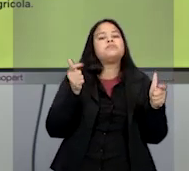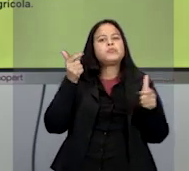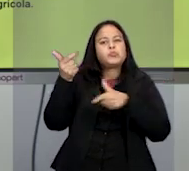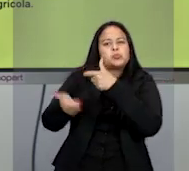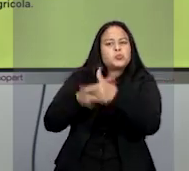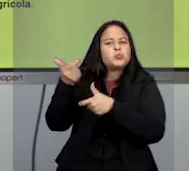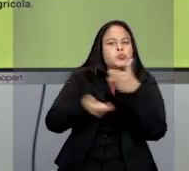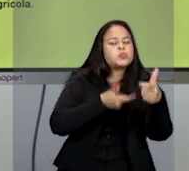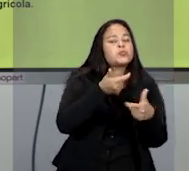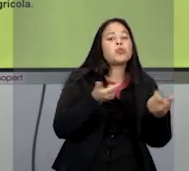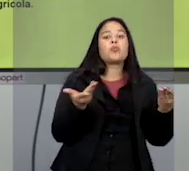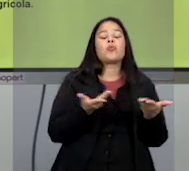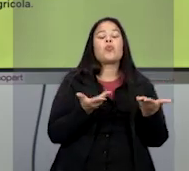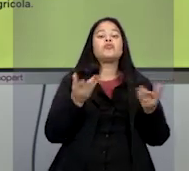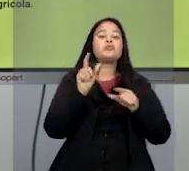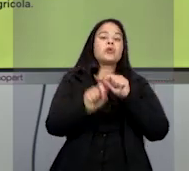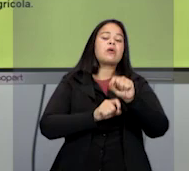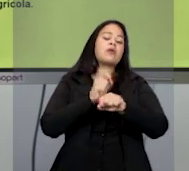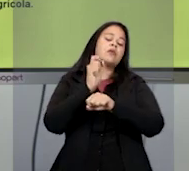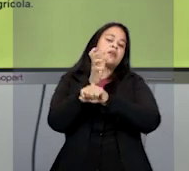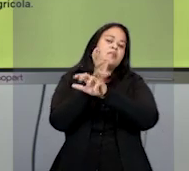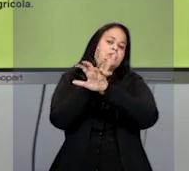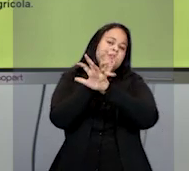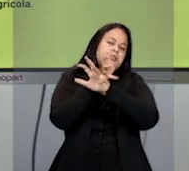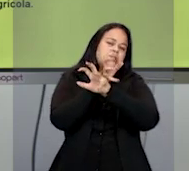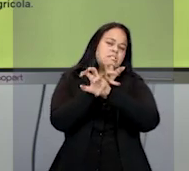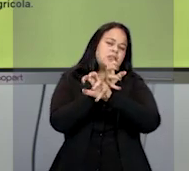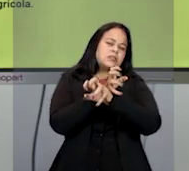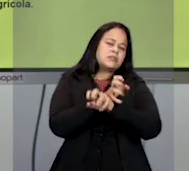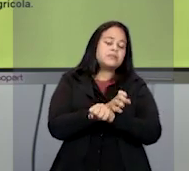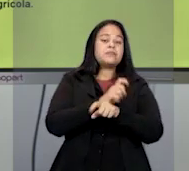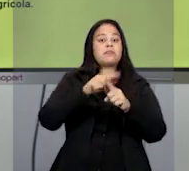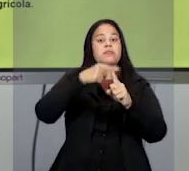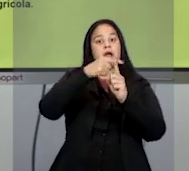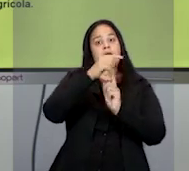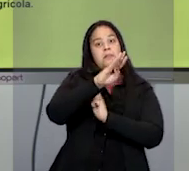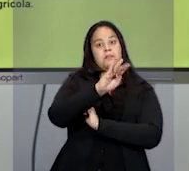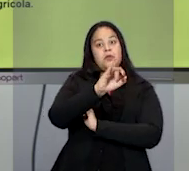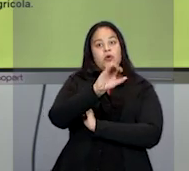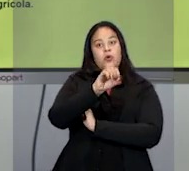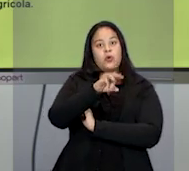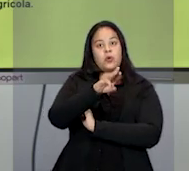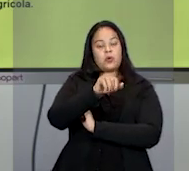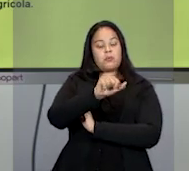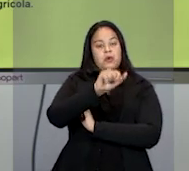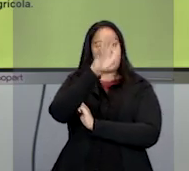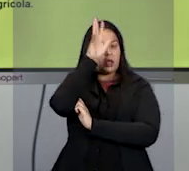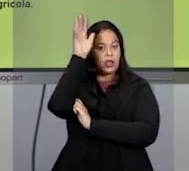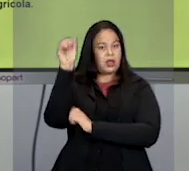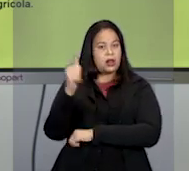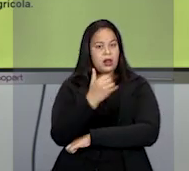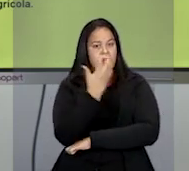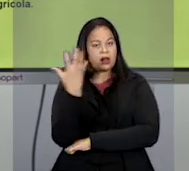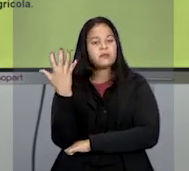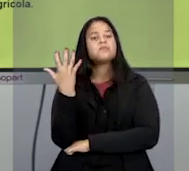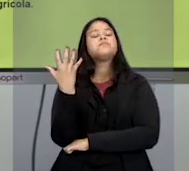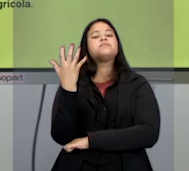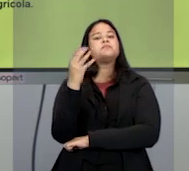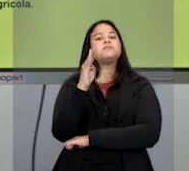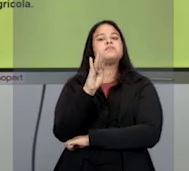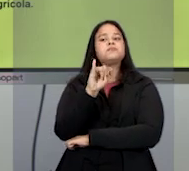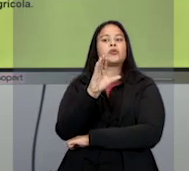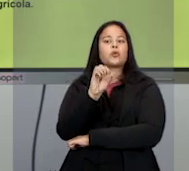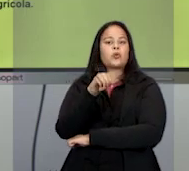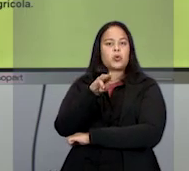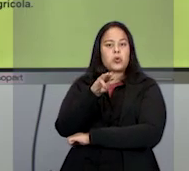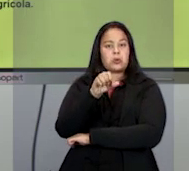o cerrado e os biomas do cerrado e da floresta amazônica são os biomas aí